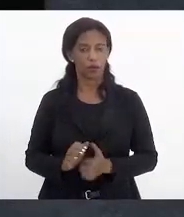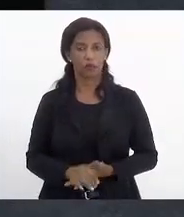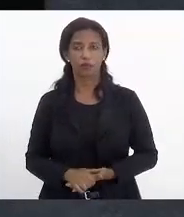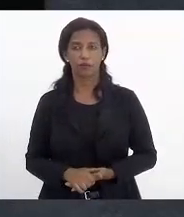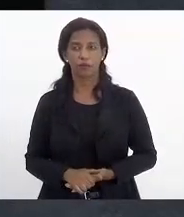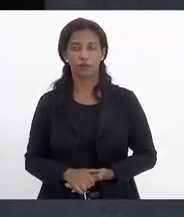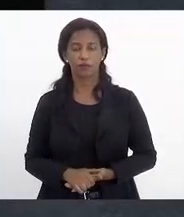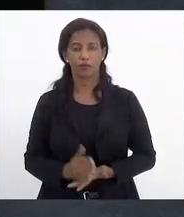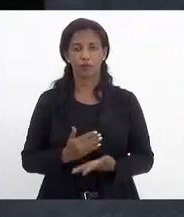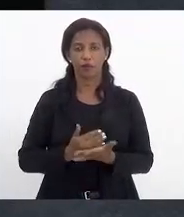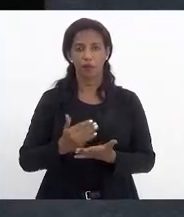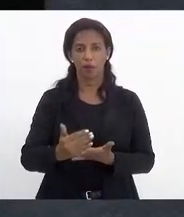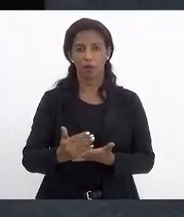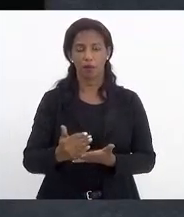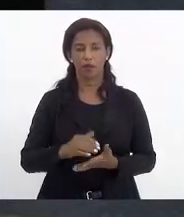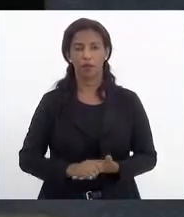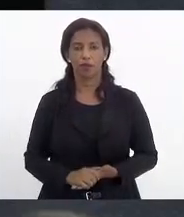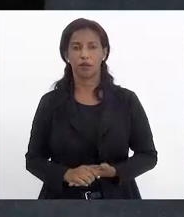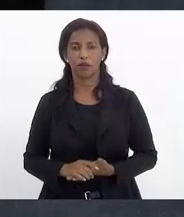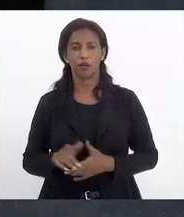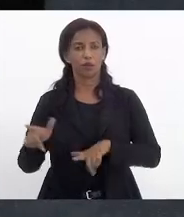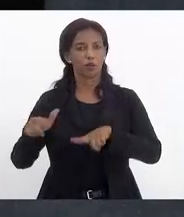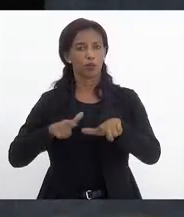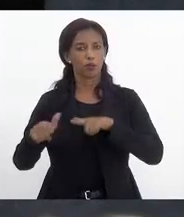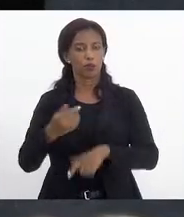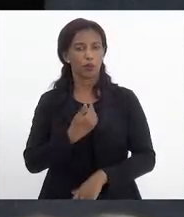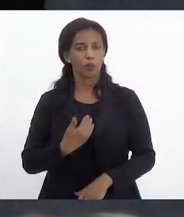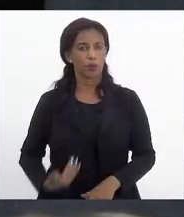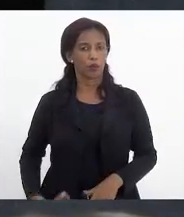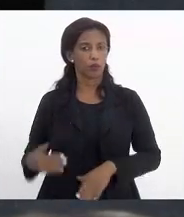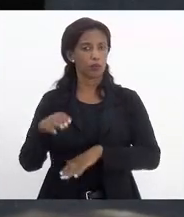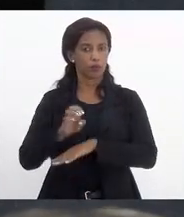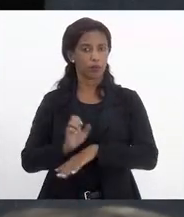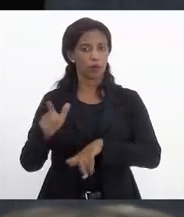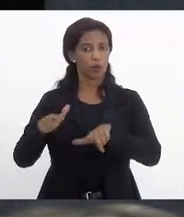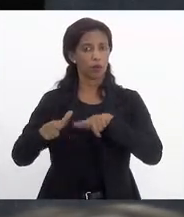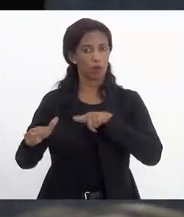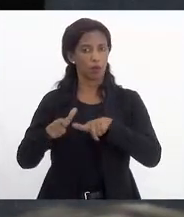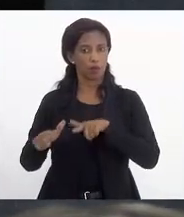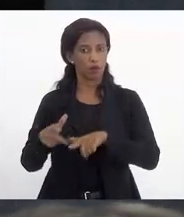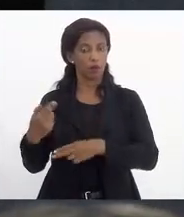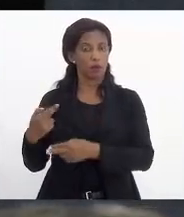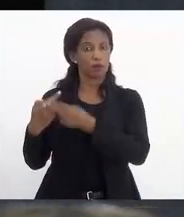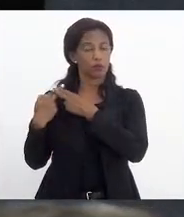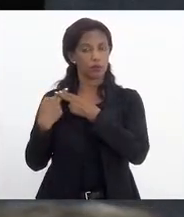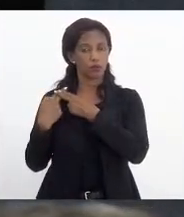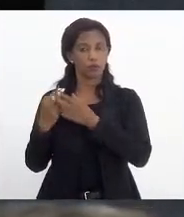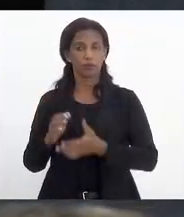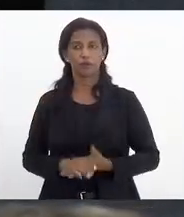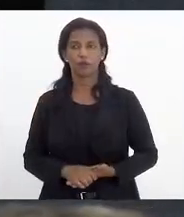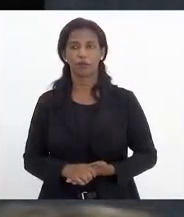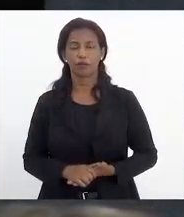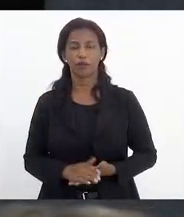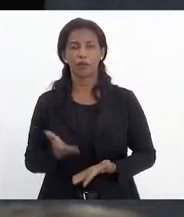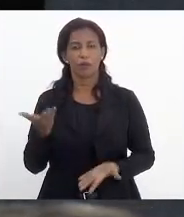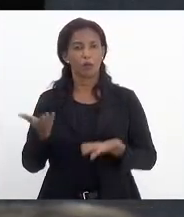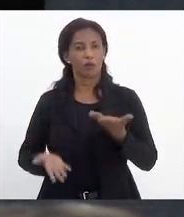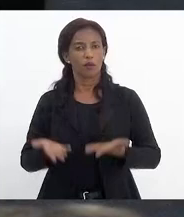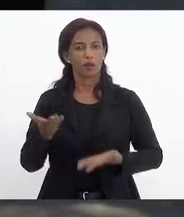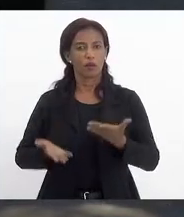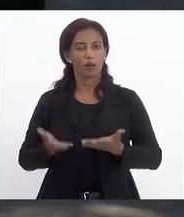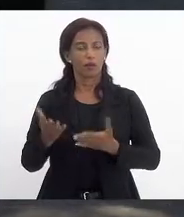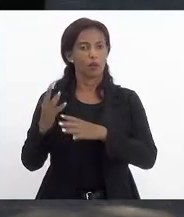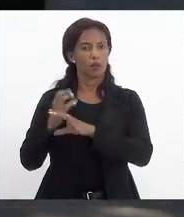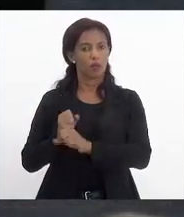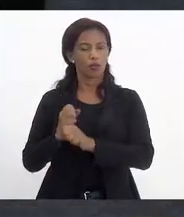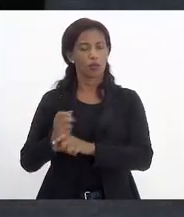Não é possível partir da premissa de que o serviço público estadual, servidores e servidoras, são responsáveis pelo desequilíbrio nas